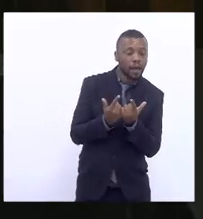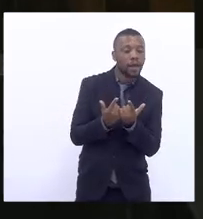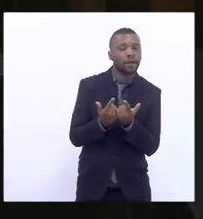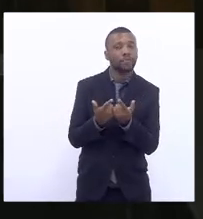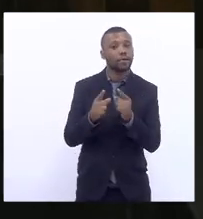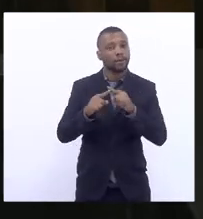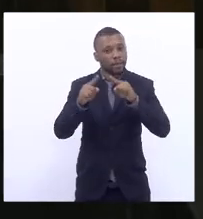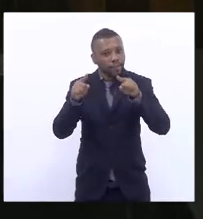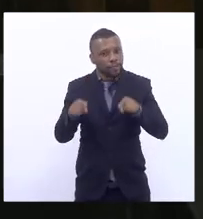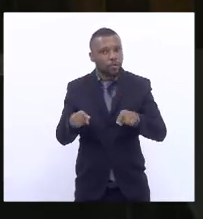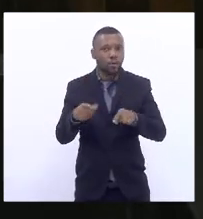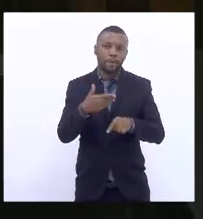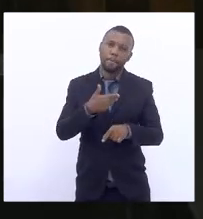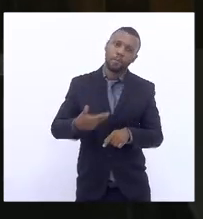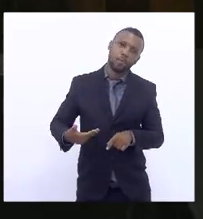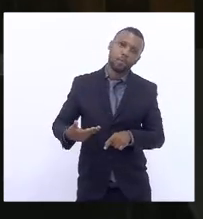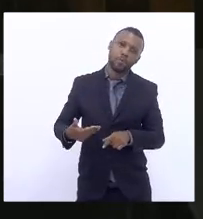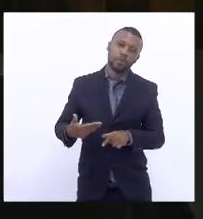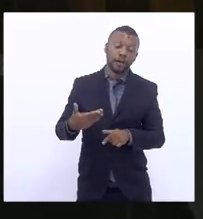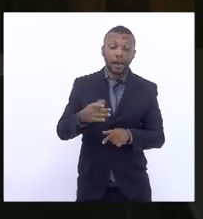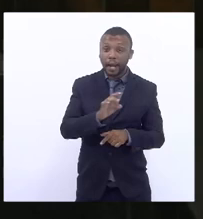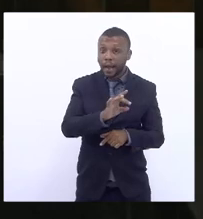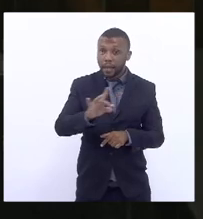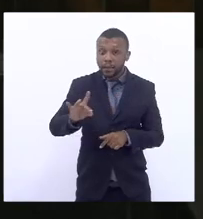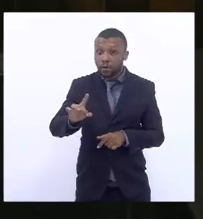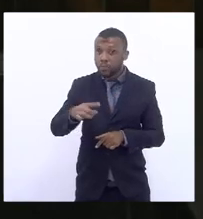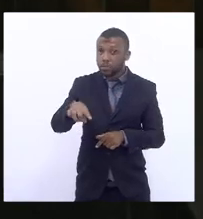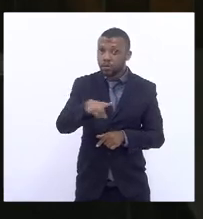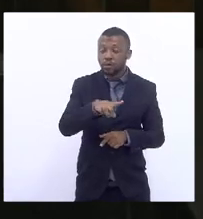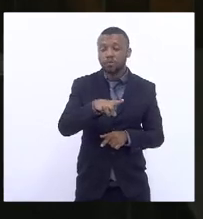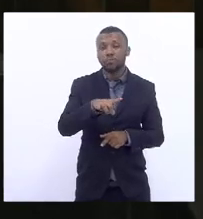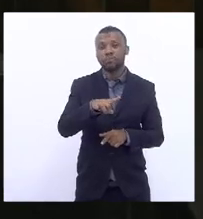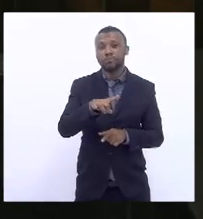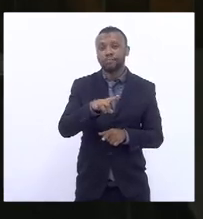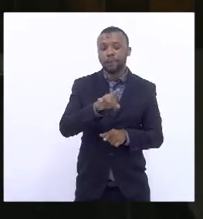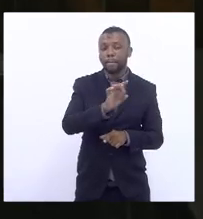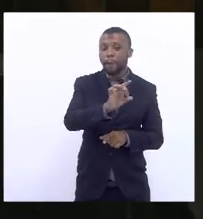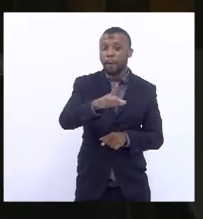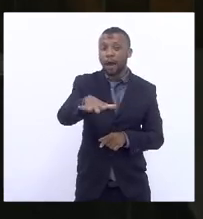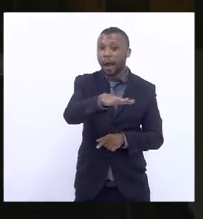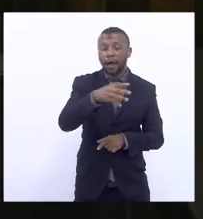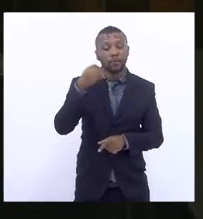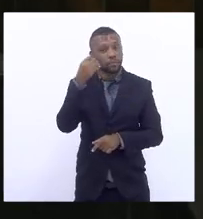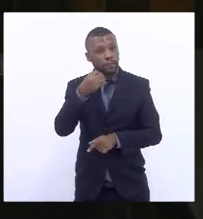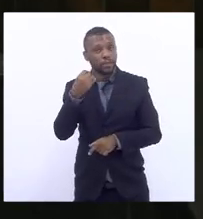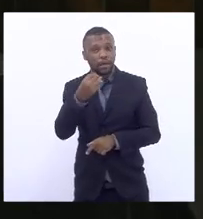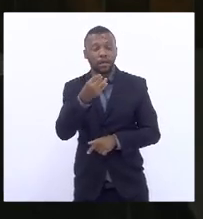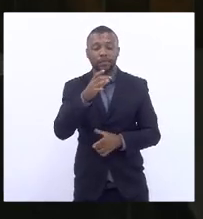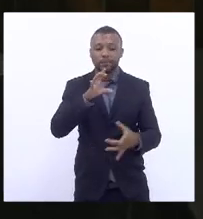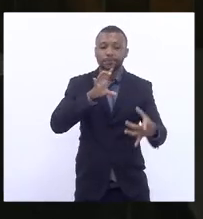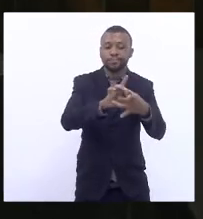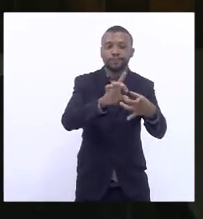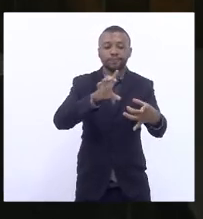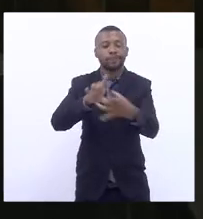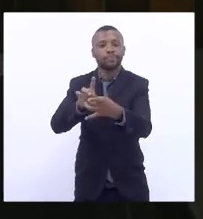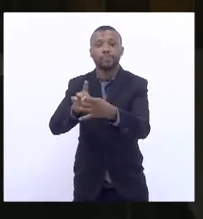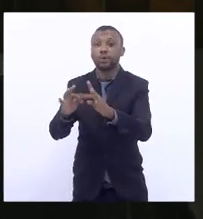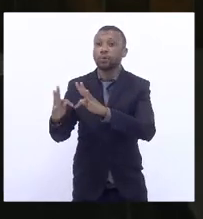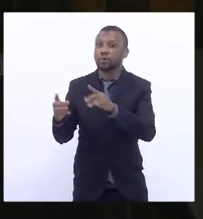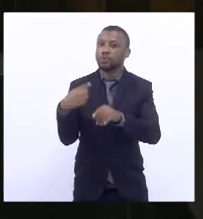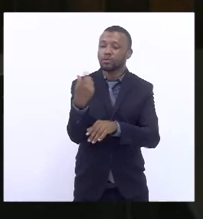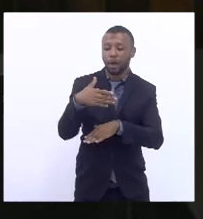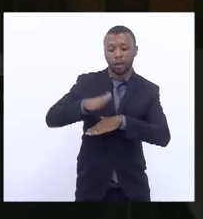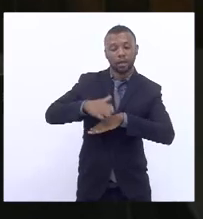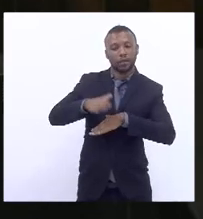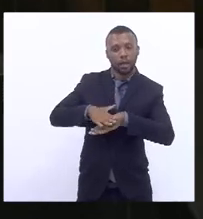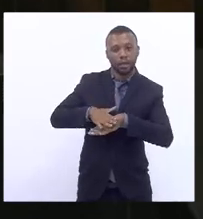lugar, entender que tudo que a gente faz é pedagógico. Em alguma medida, a gente está ensinando,